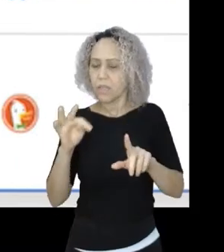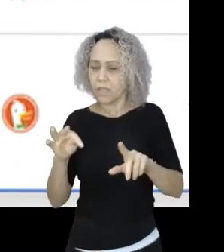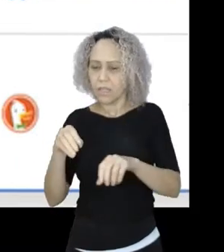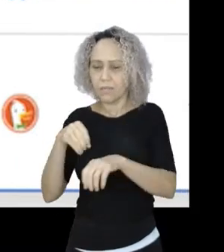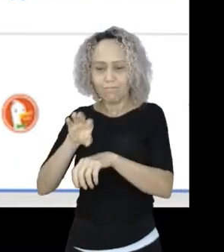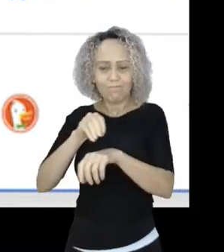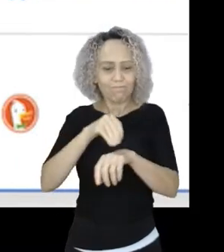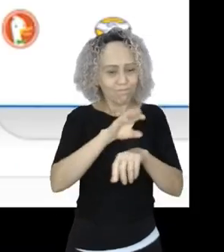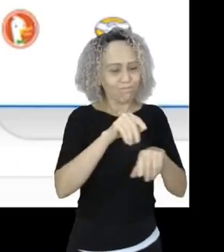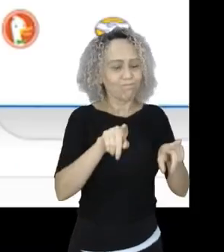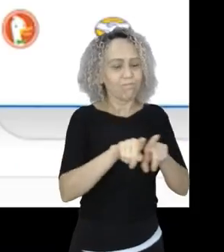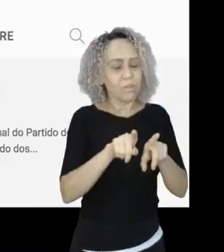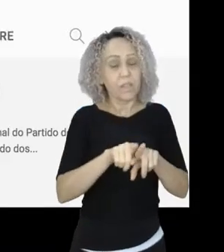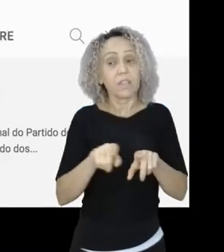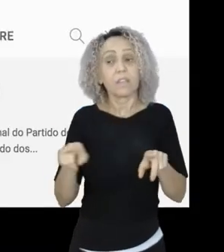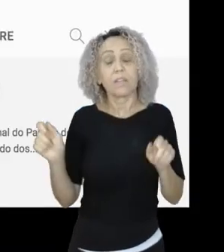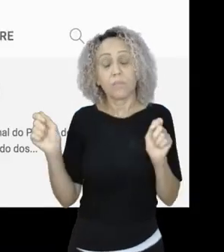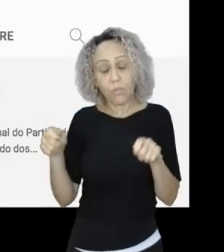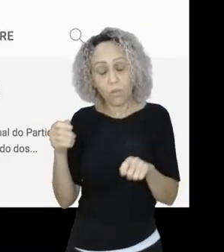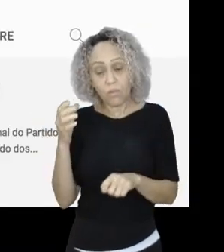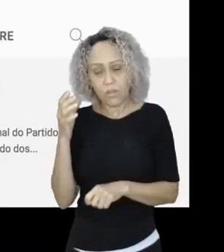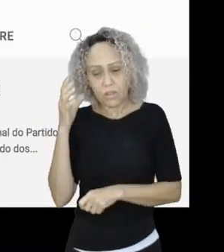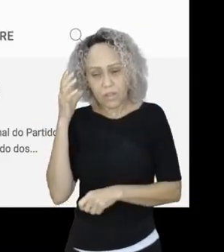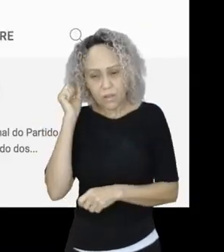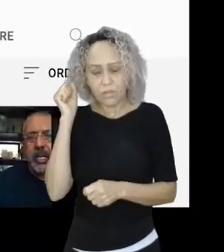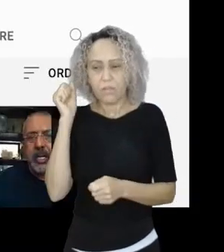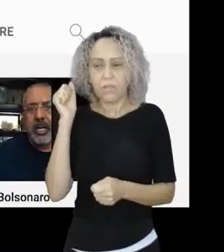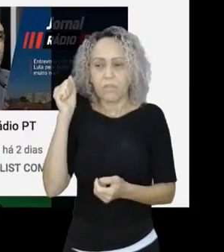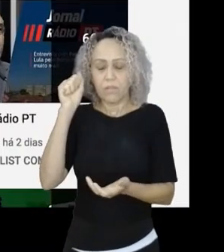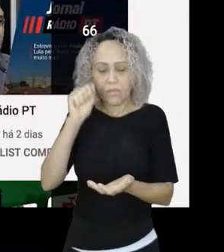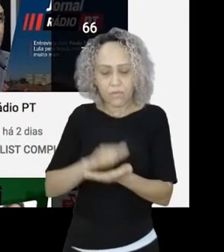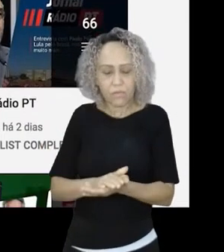Reveja esta e outras aulas na playlist TV Elas por Elas